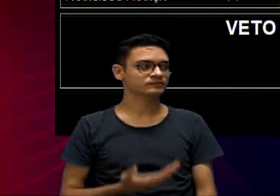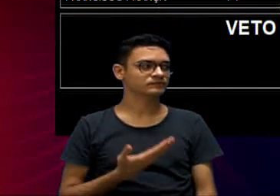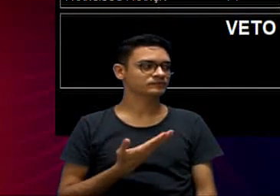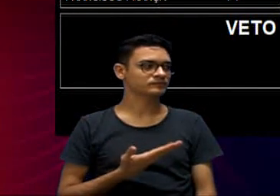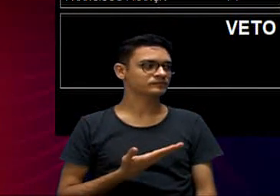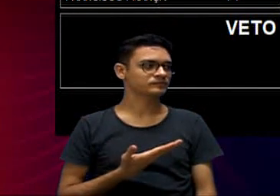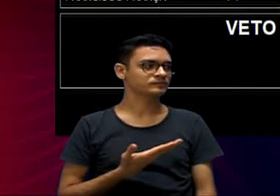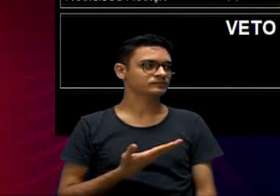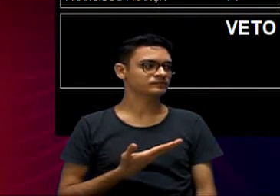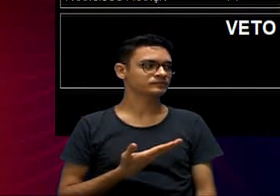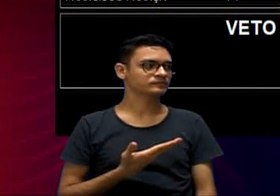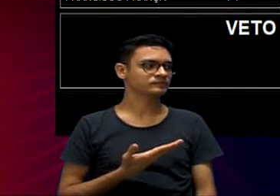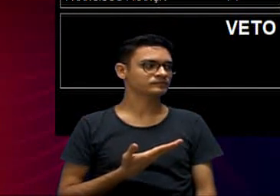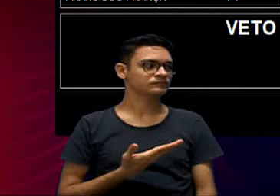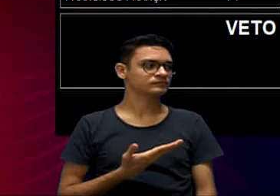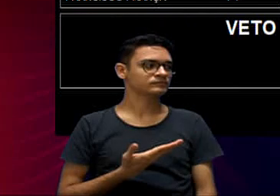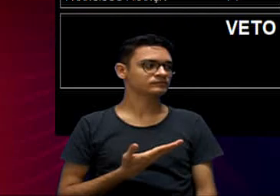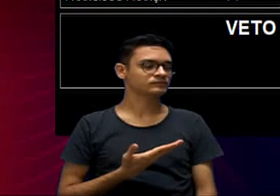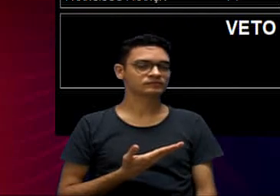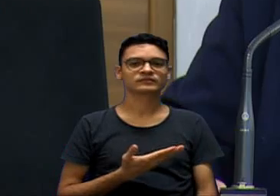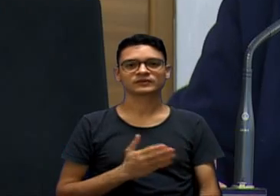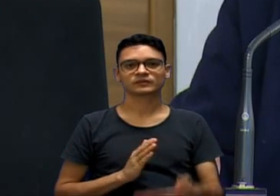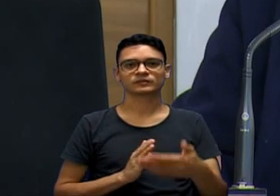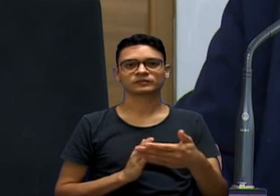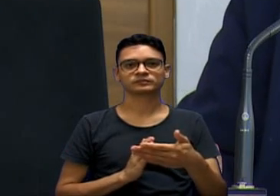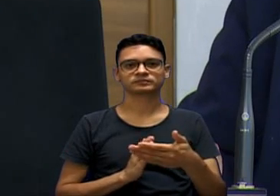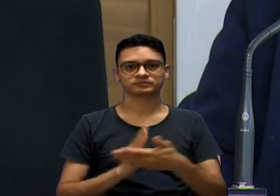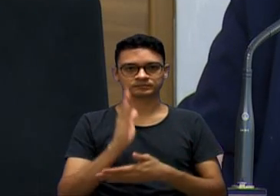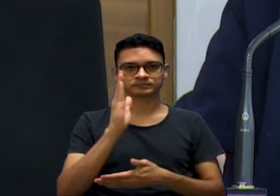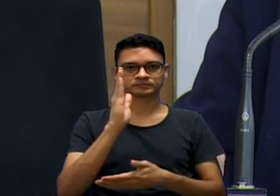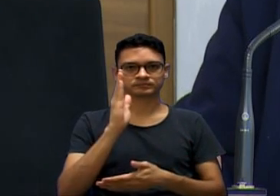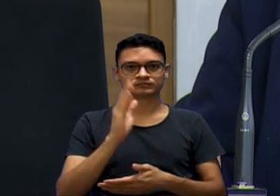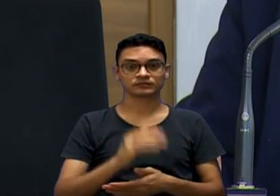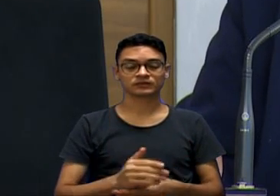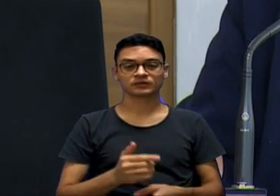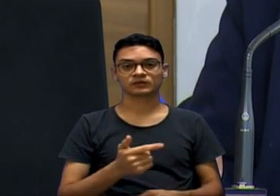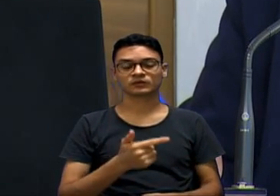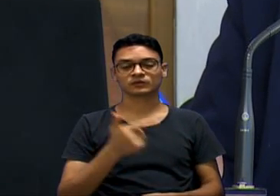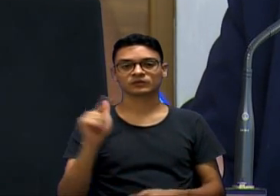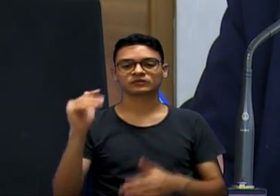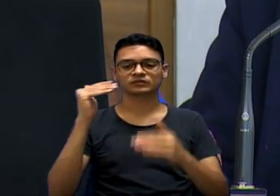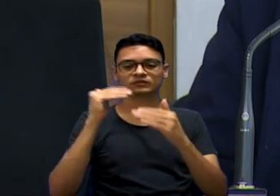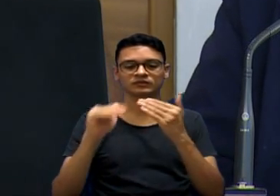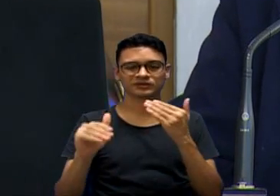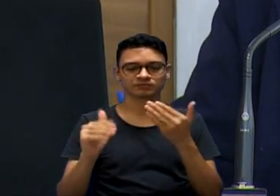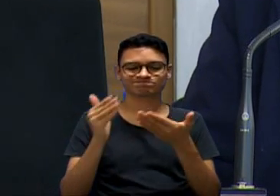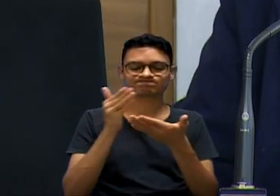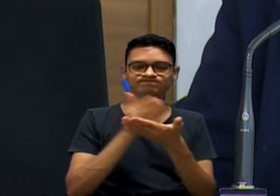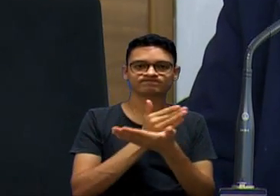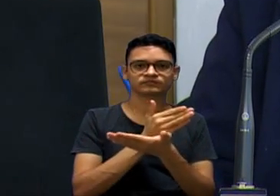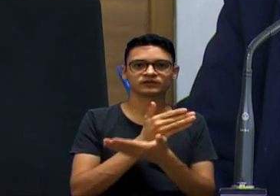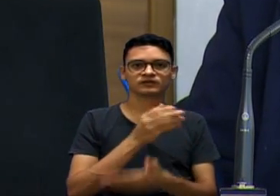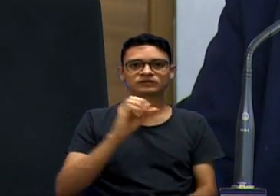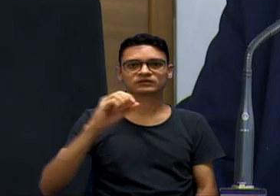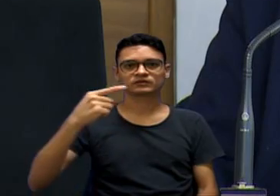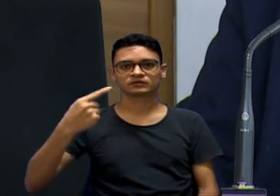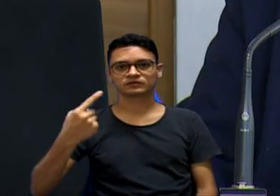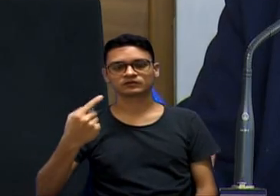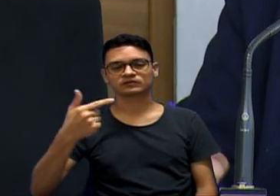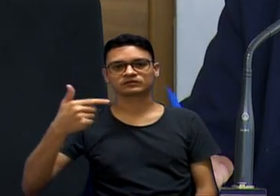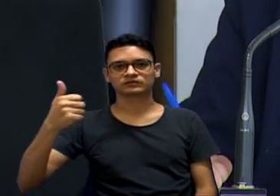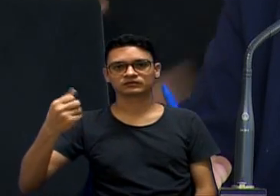Tendo obtido 15 votos favoráveis, declaro aprovado. O próximo veto é um veto parcial 01-22 ao projeto